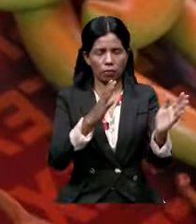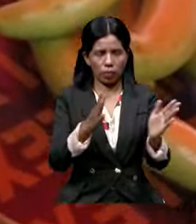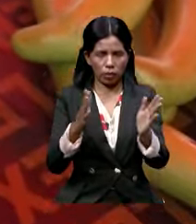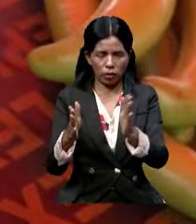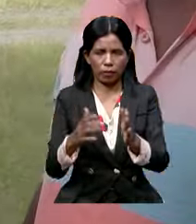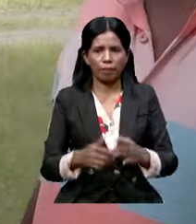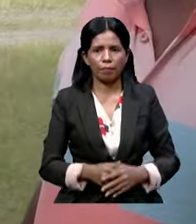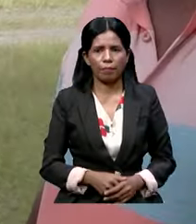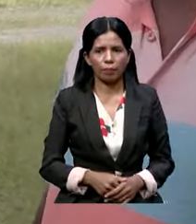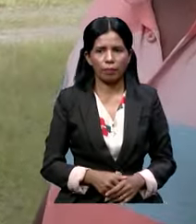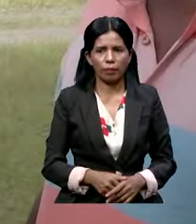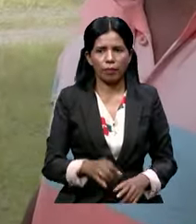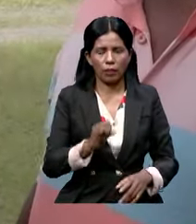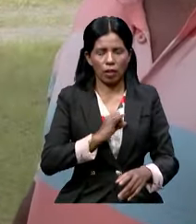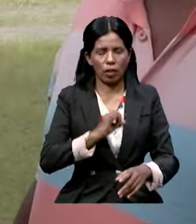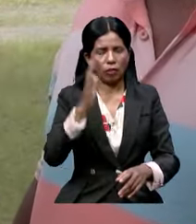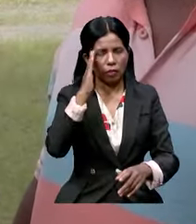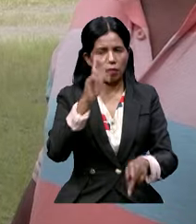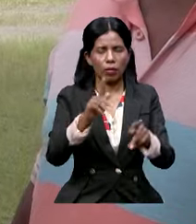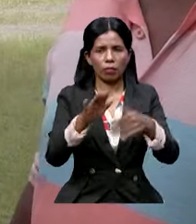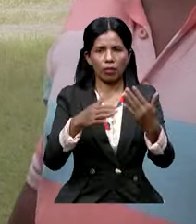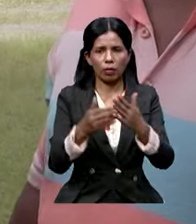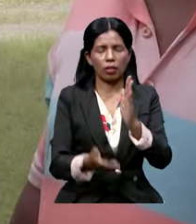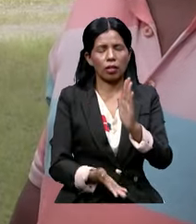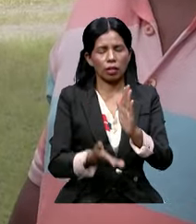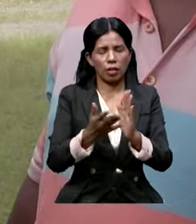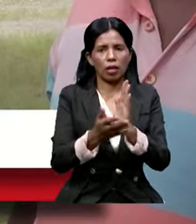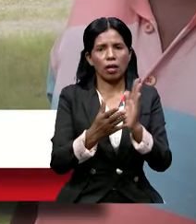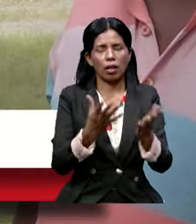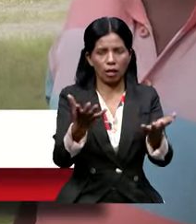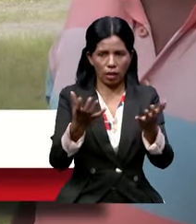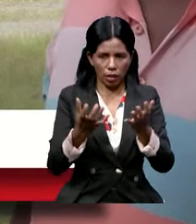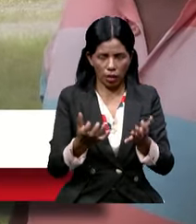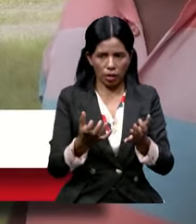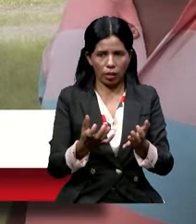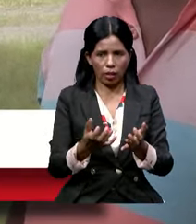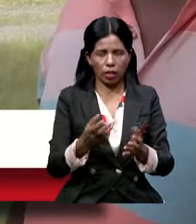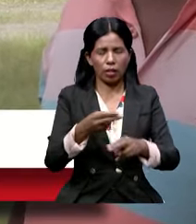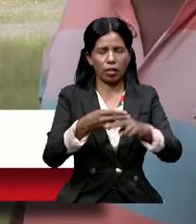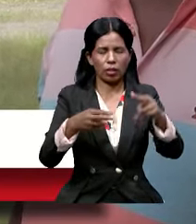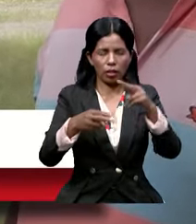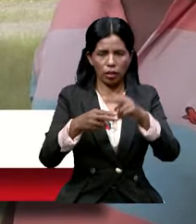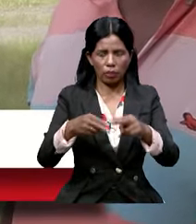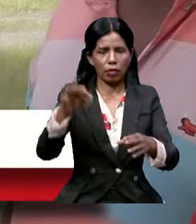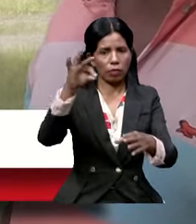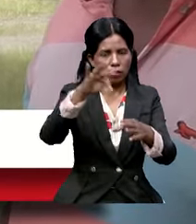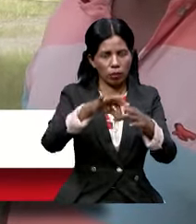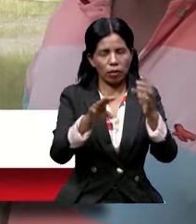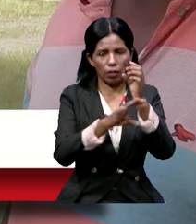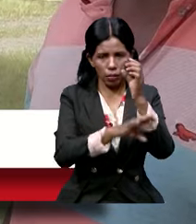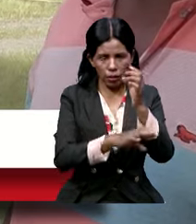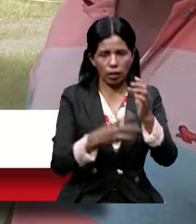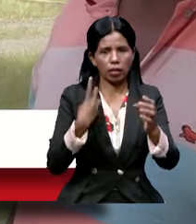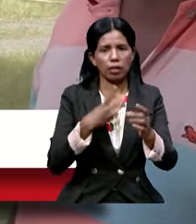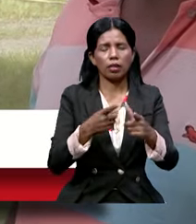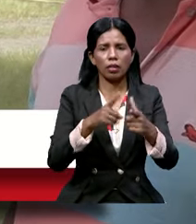produção e ha ono em ba comunidade mas que tem que hasa vontade liman badain ba itenia tos para ir